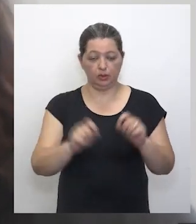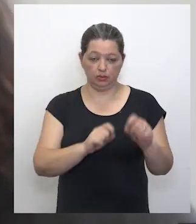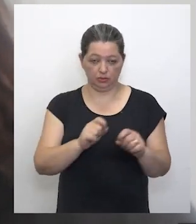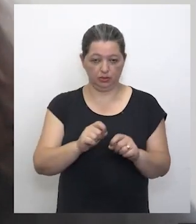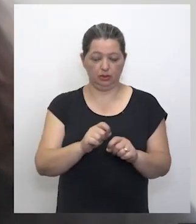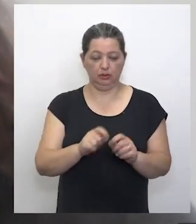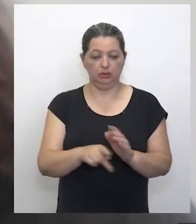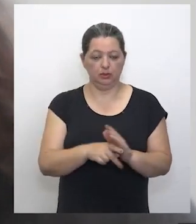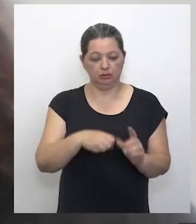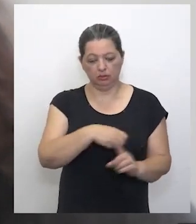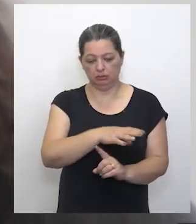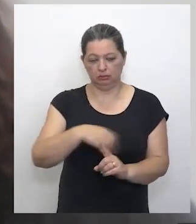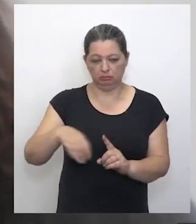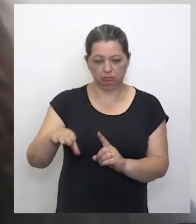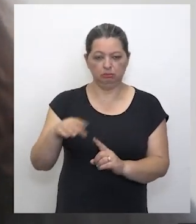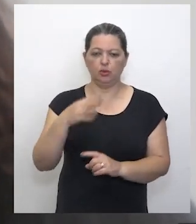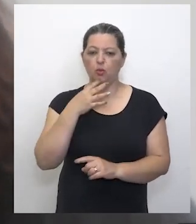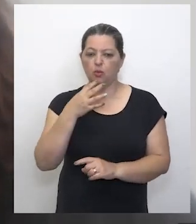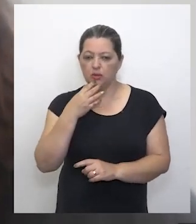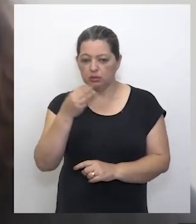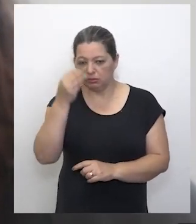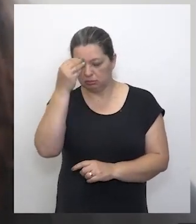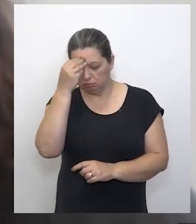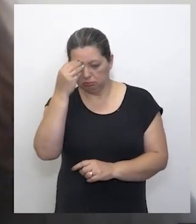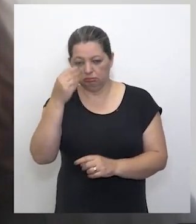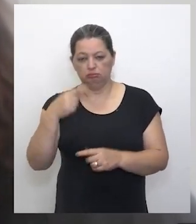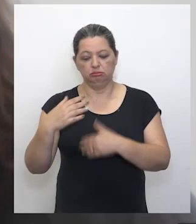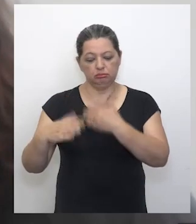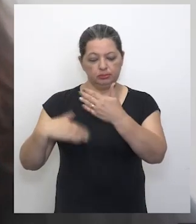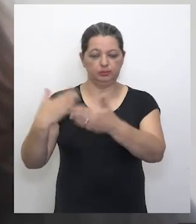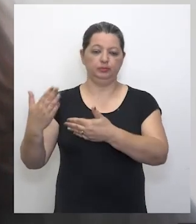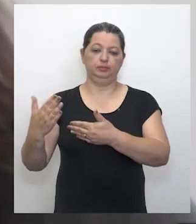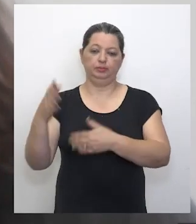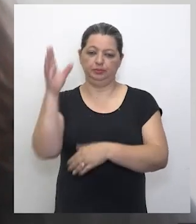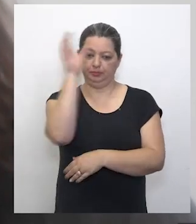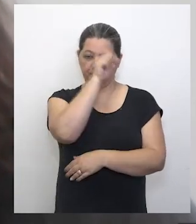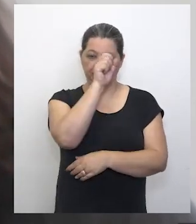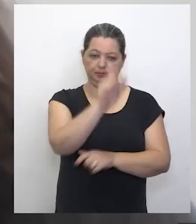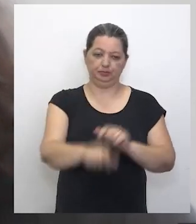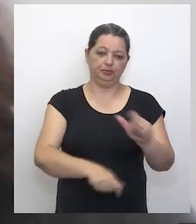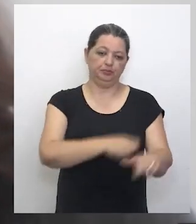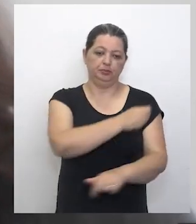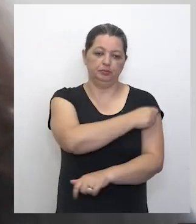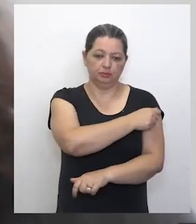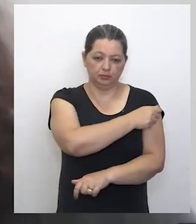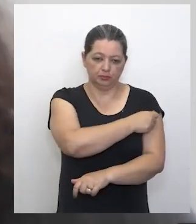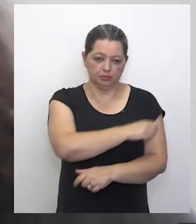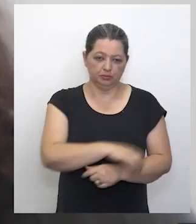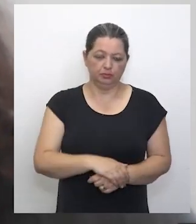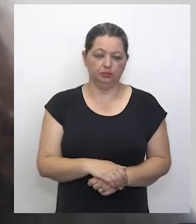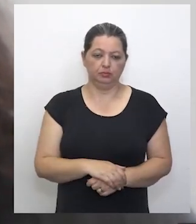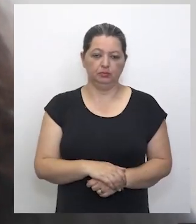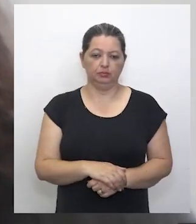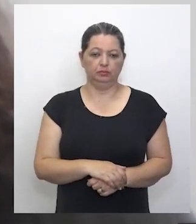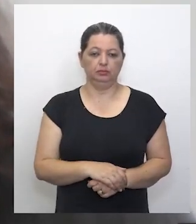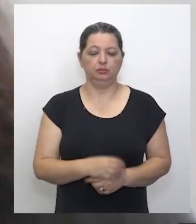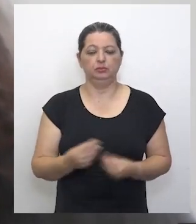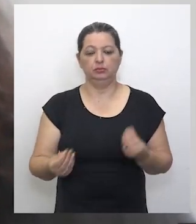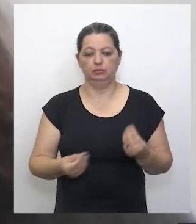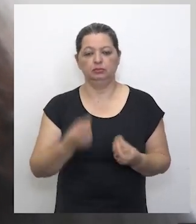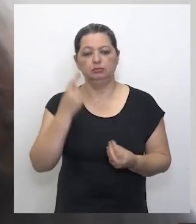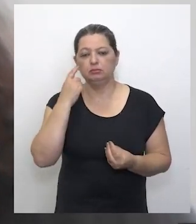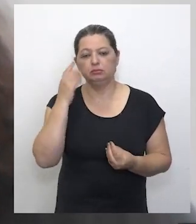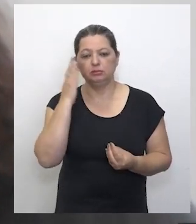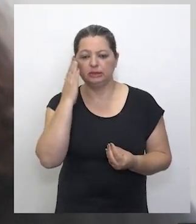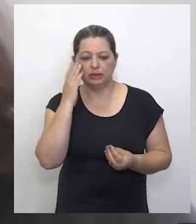ele conheça o nível de aprendizagem de seus estudantes. À medida que ele conheça a hipótese, né, da escrita